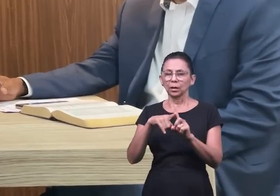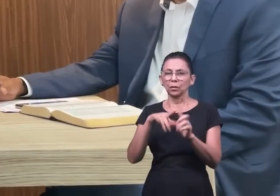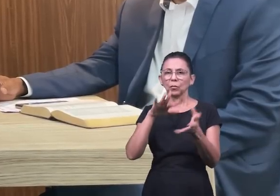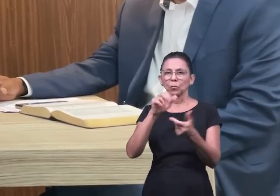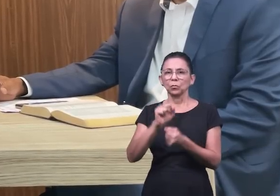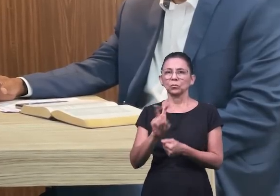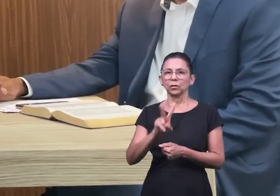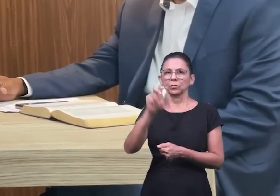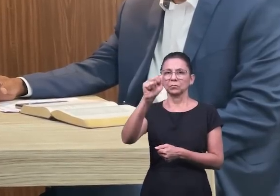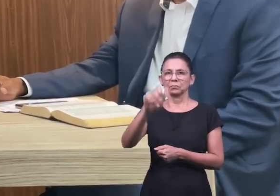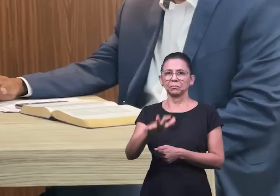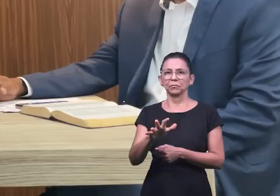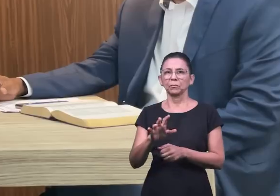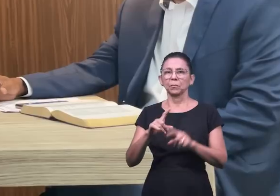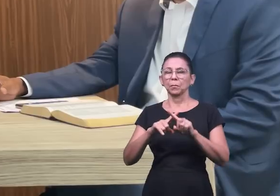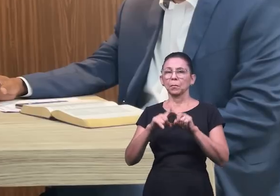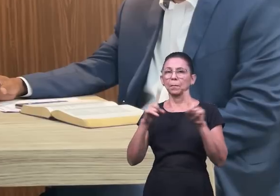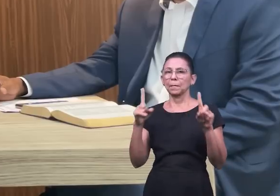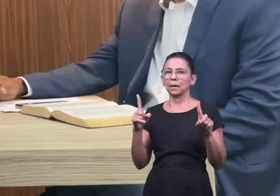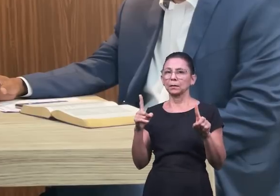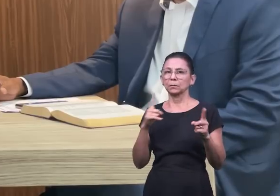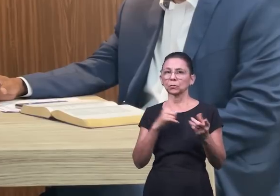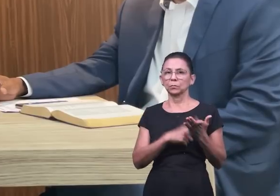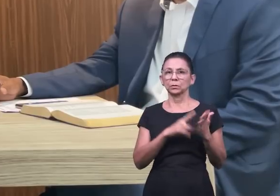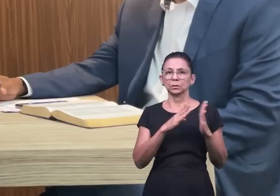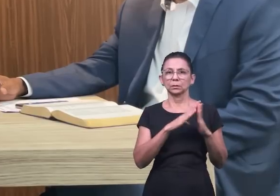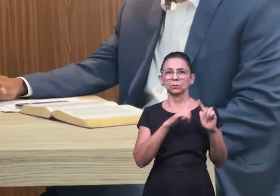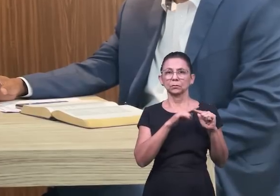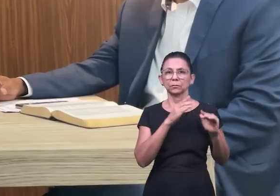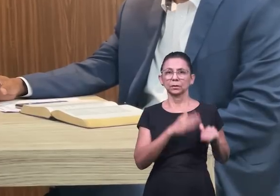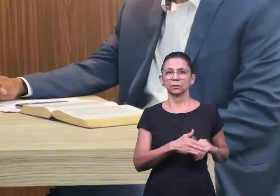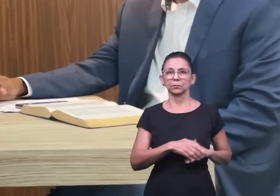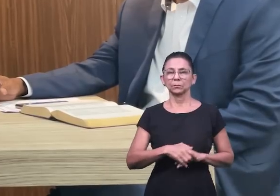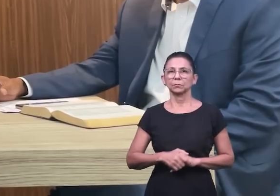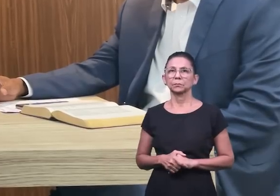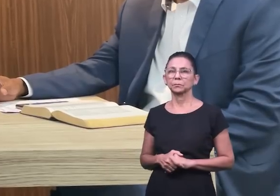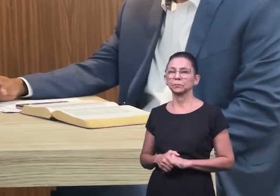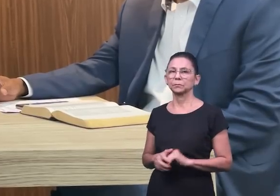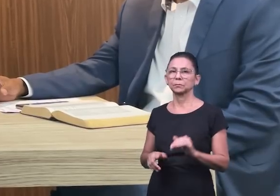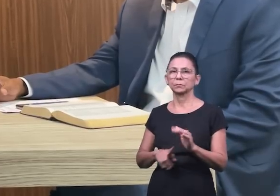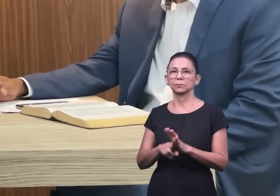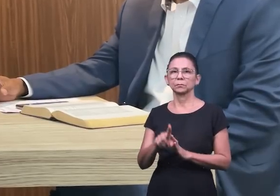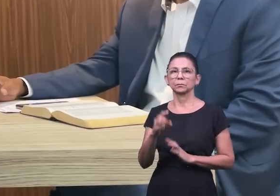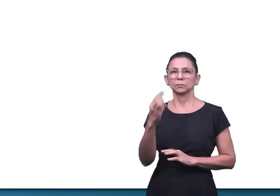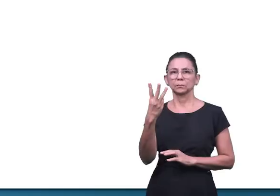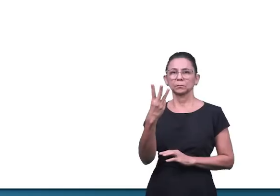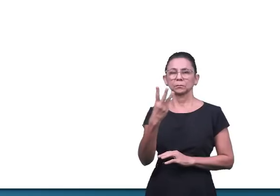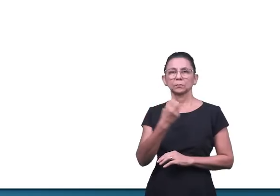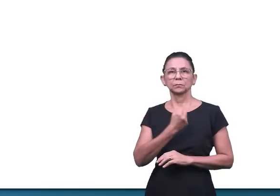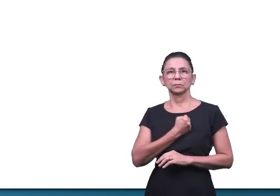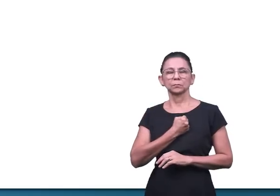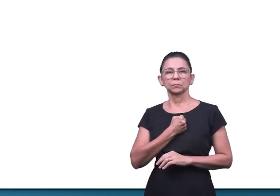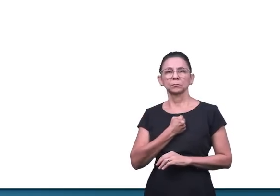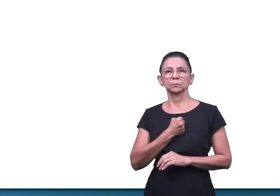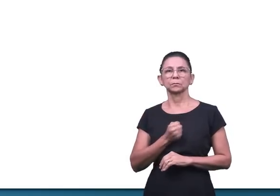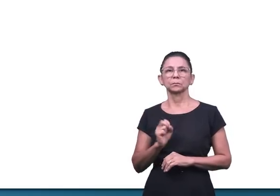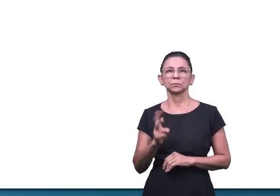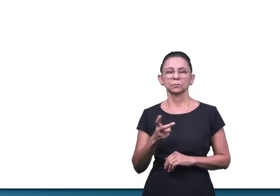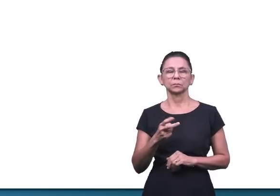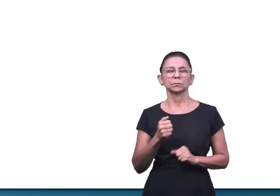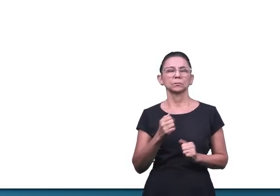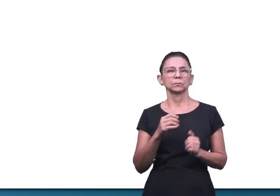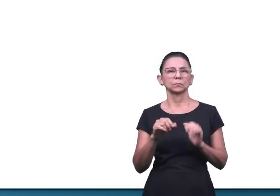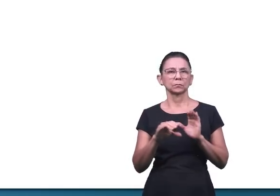O compromisso do Senhor Jesus é com a igreja fiel. Amém. Pergunta número 3. Lendo Cantares,